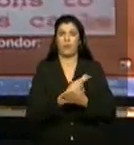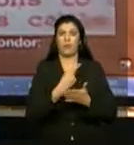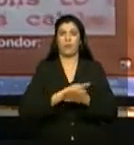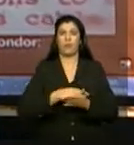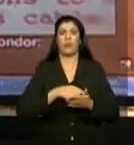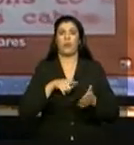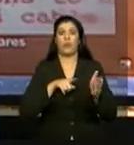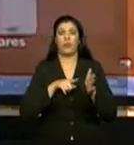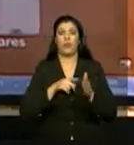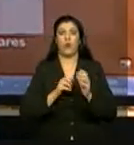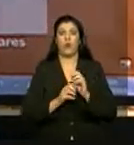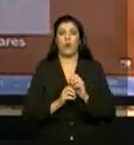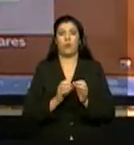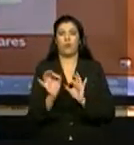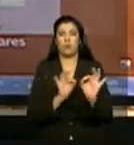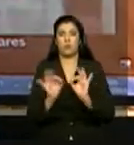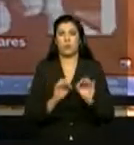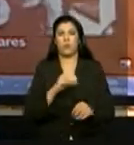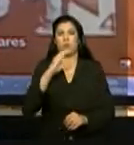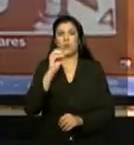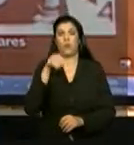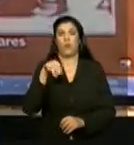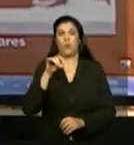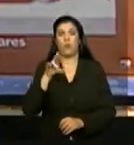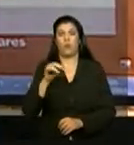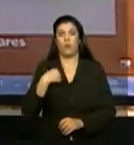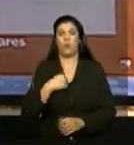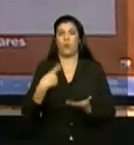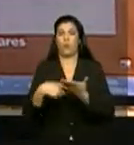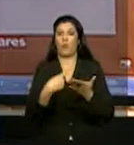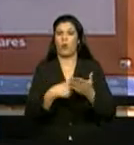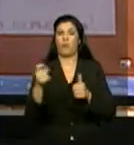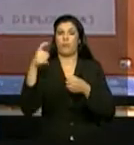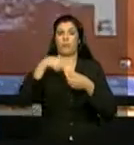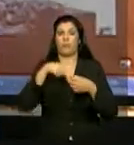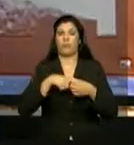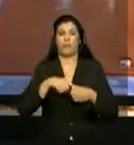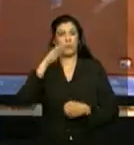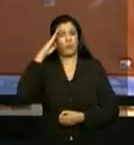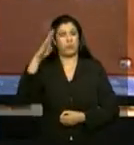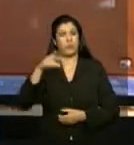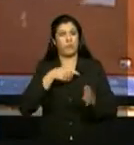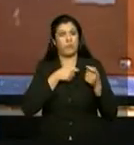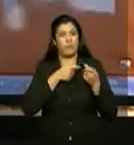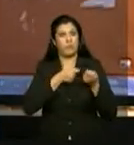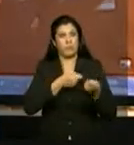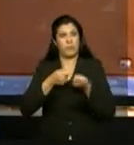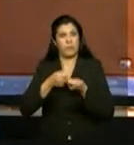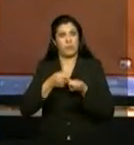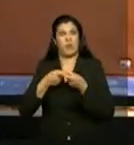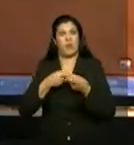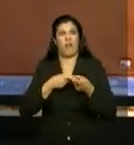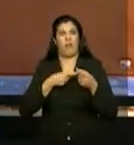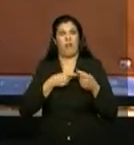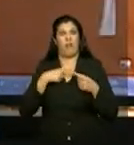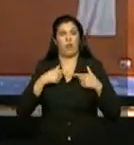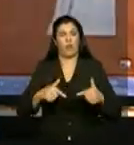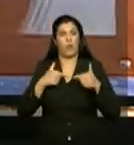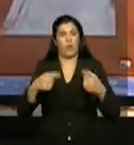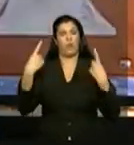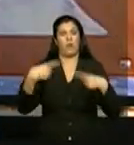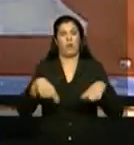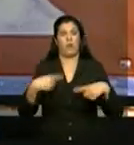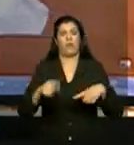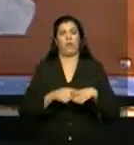condor um acordo de cooperação entre as ditaduras civis militares para perseguir e reprimir quem lutava contra esses